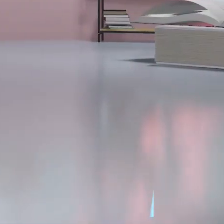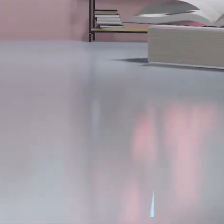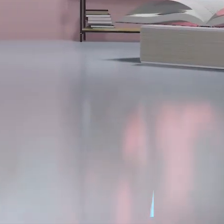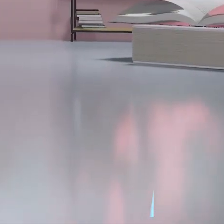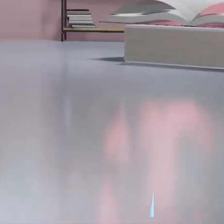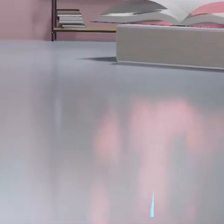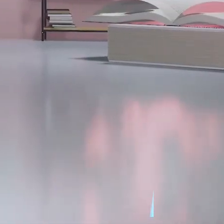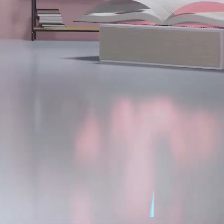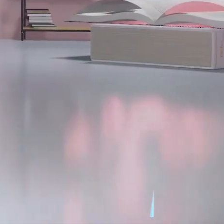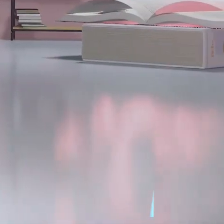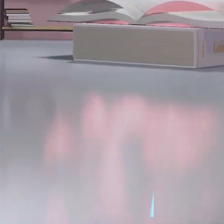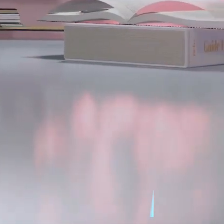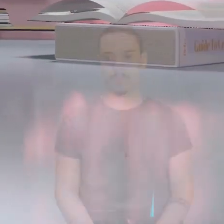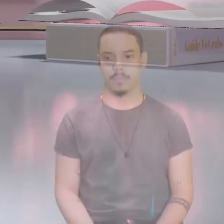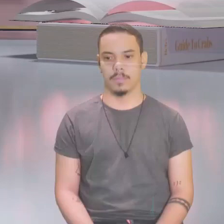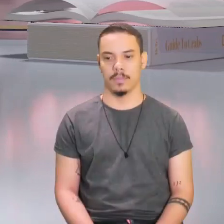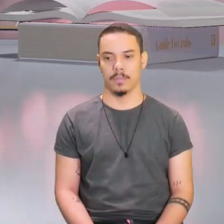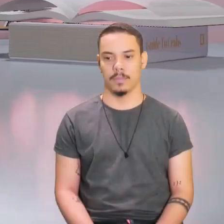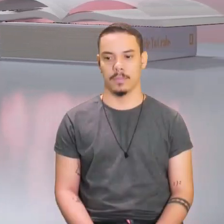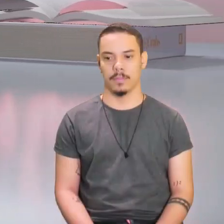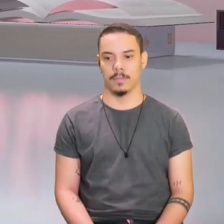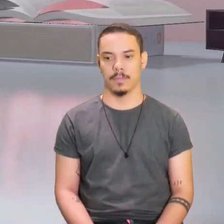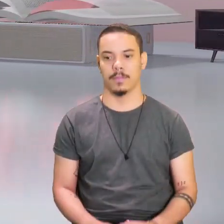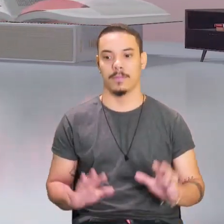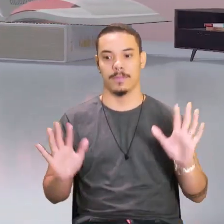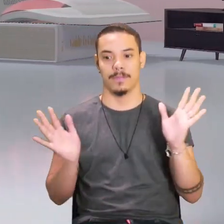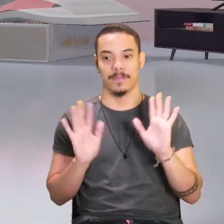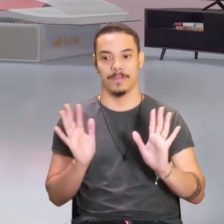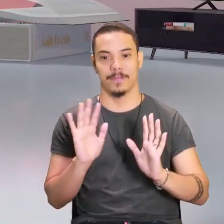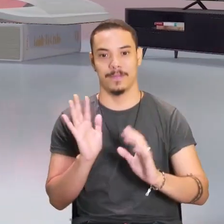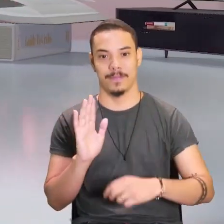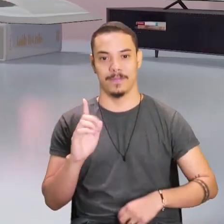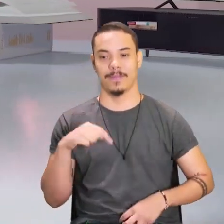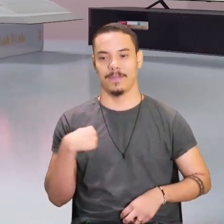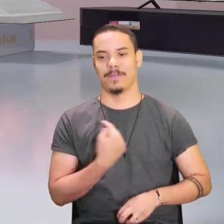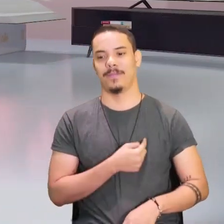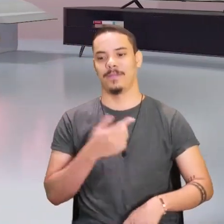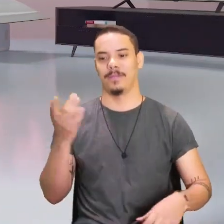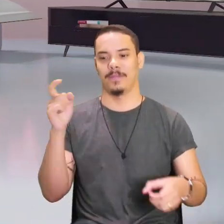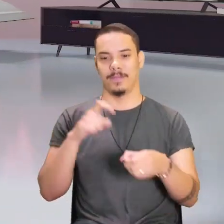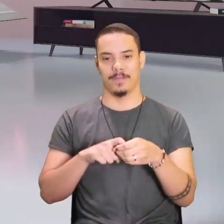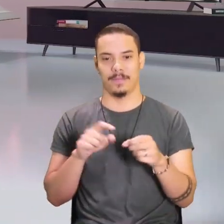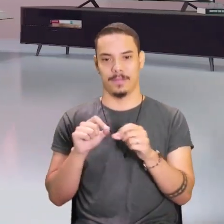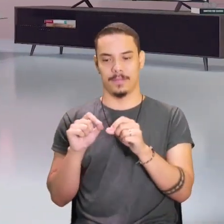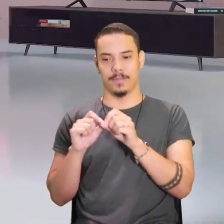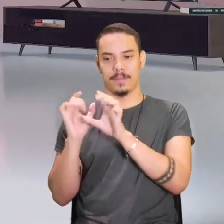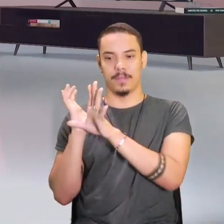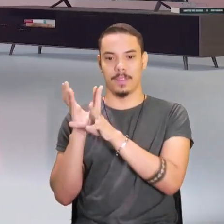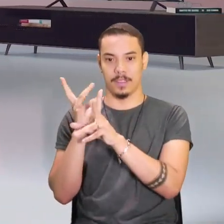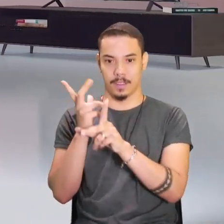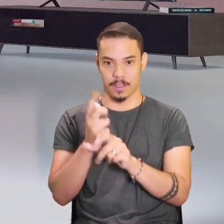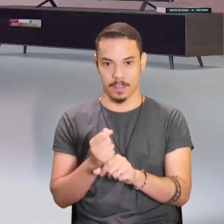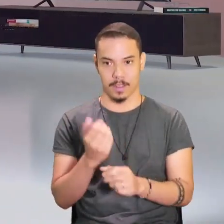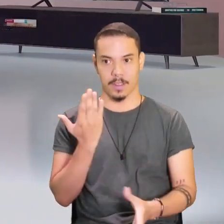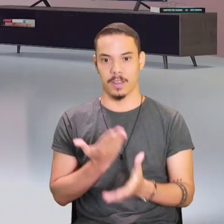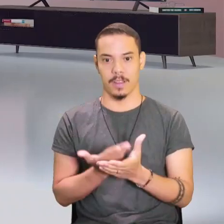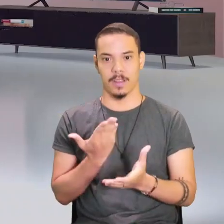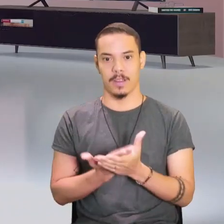Olá amadinhos estamos de volta para o nosso momento de revisão aula